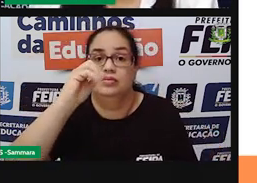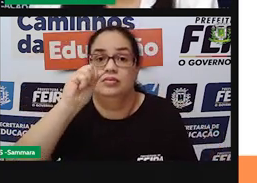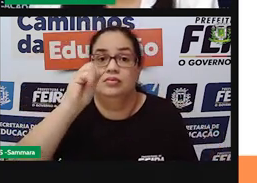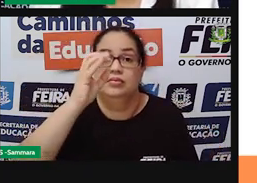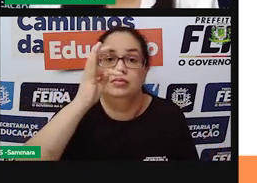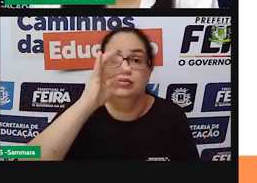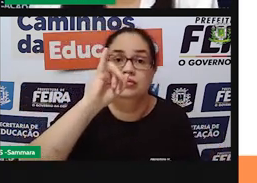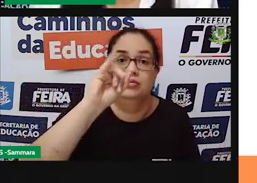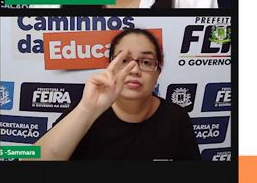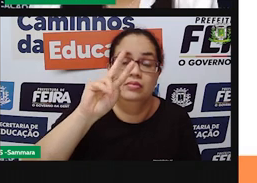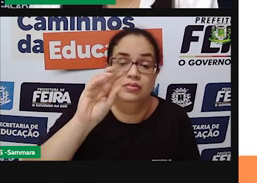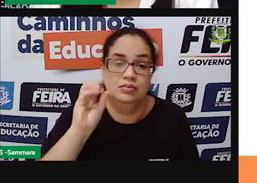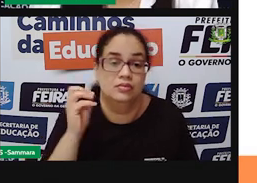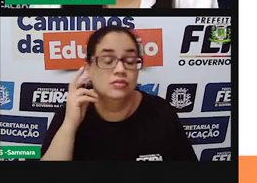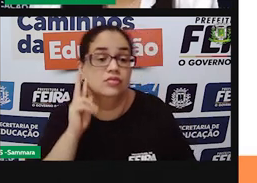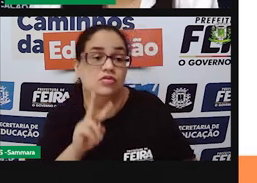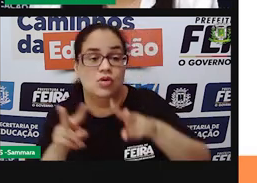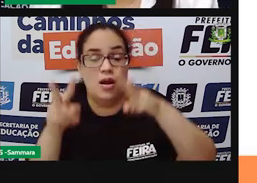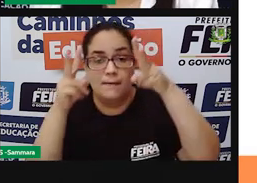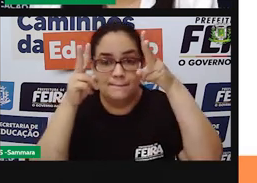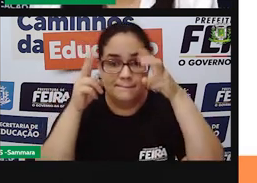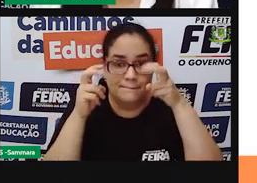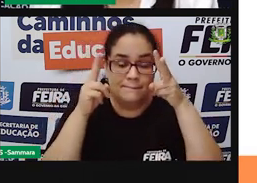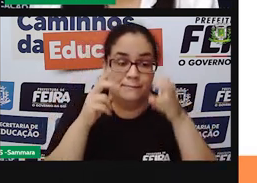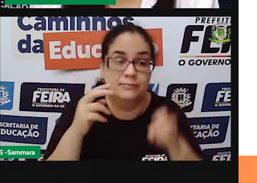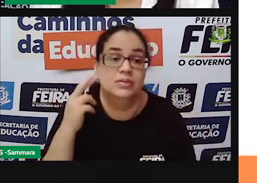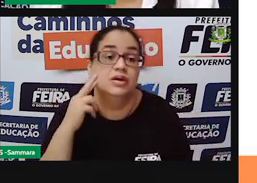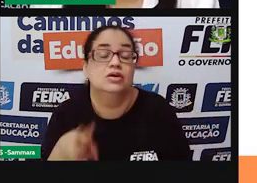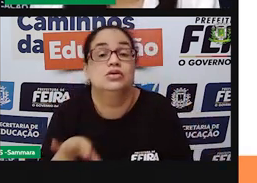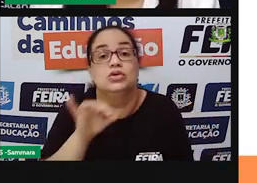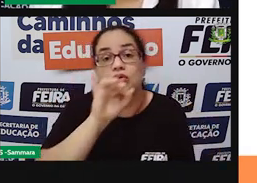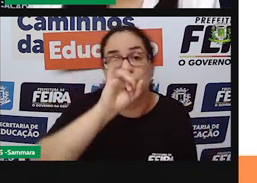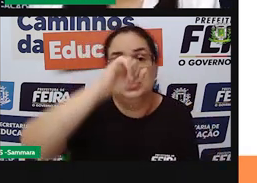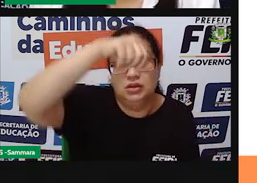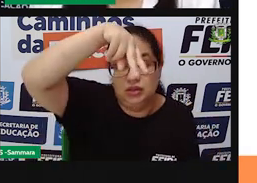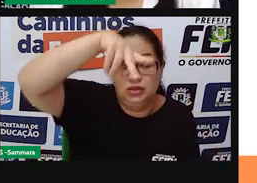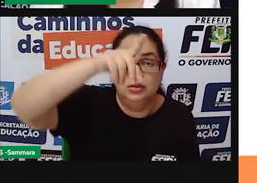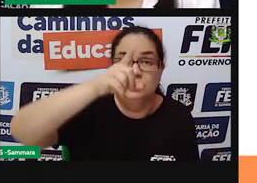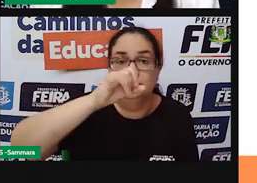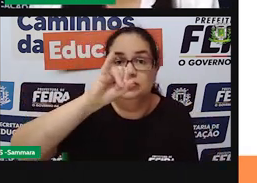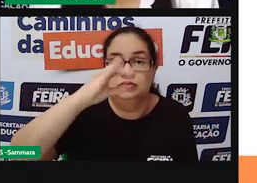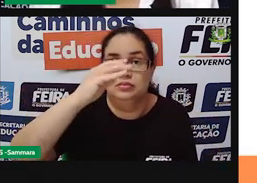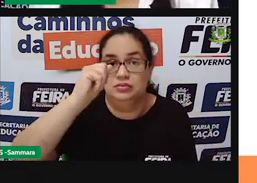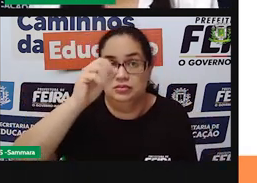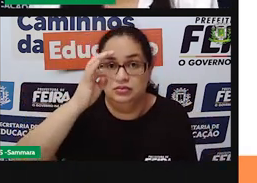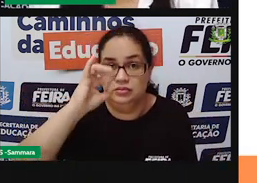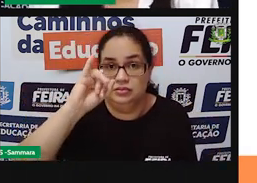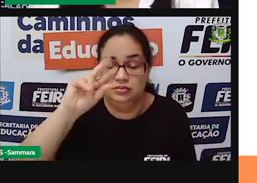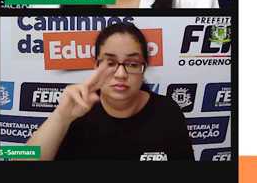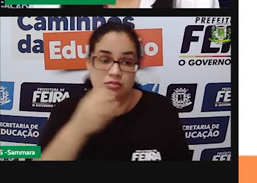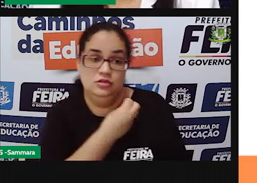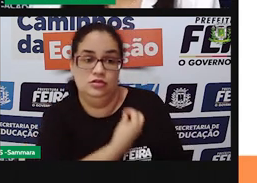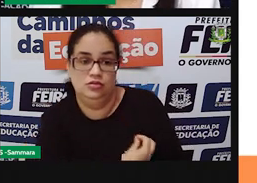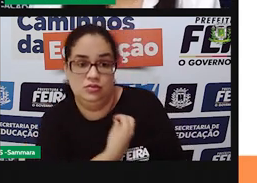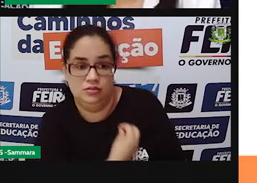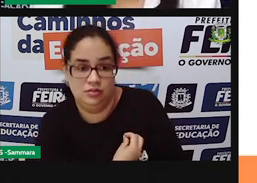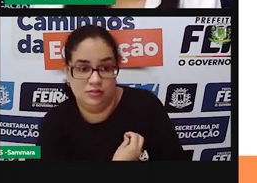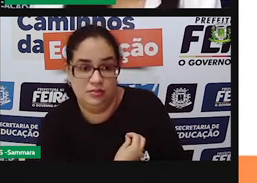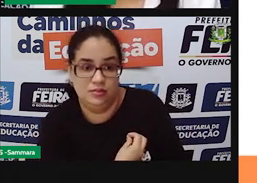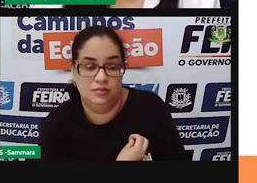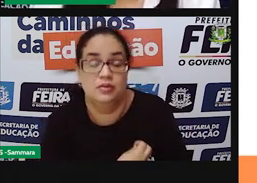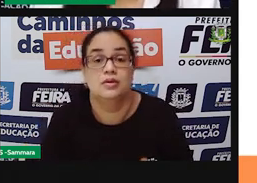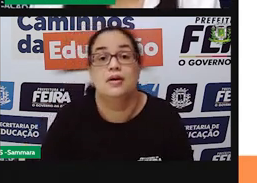indicativo. Então, a gente observa ela aparecendo aí no modo indicativo, em dois tipos de pretérito, no